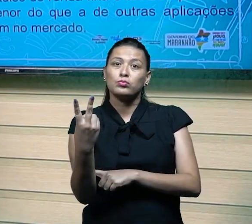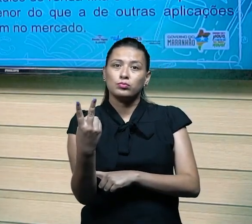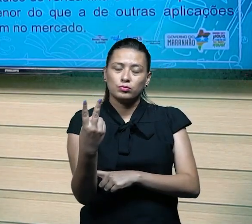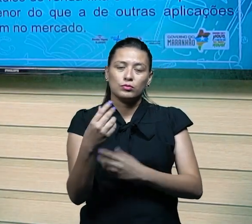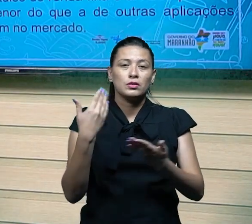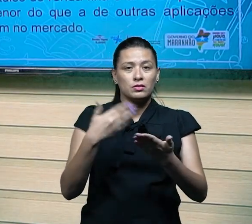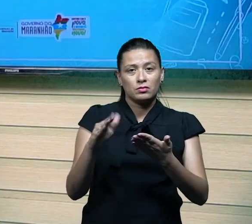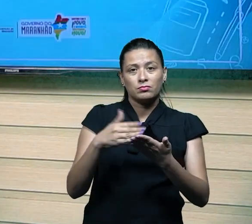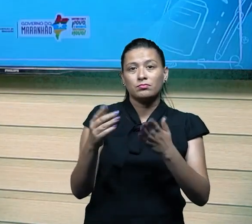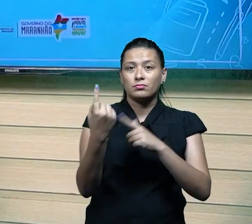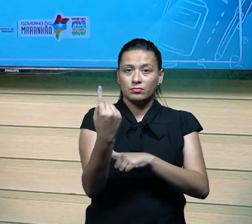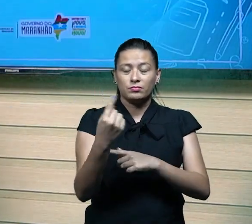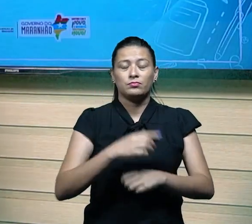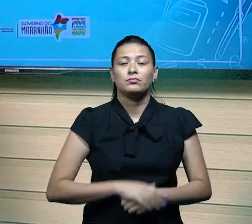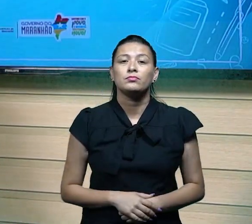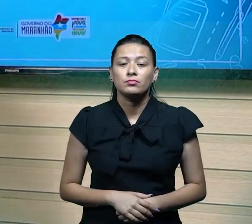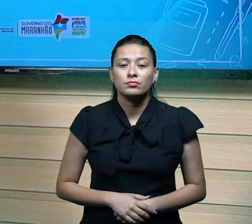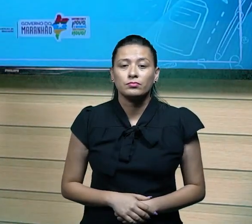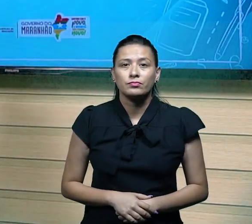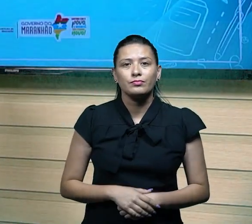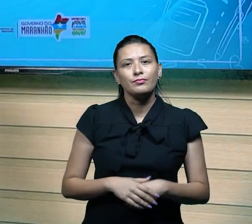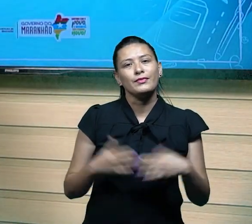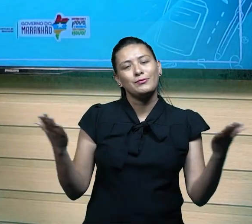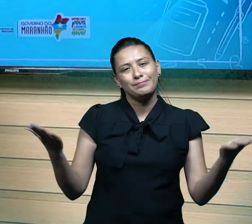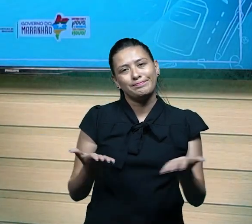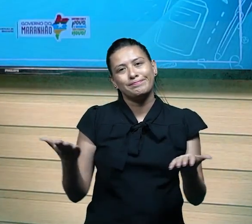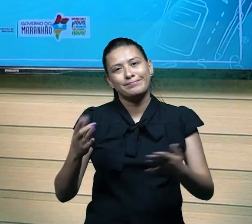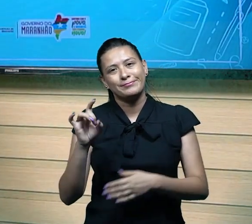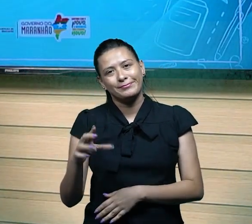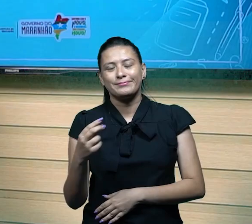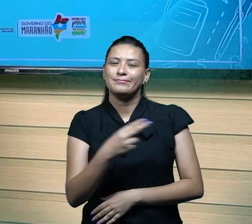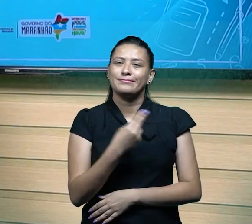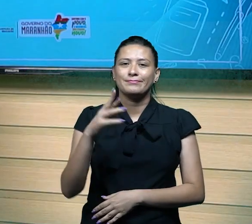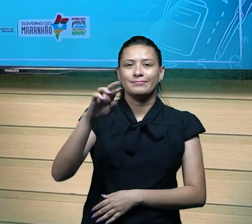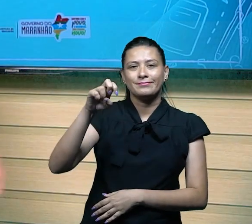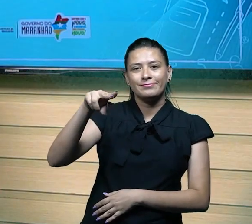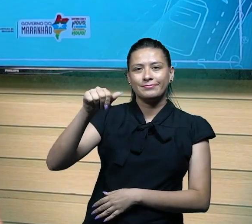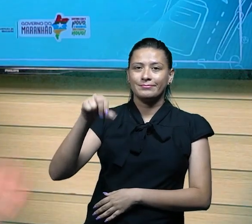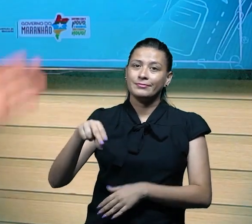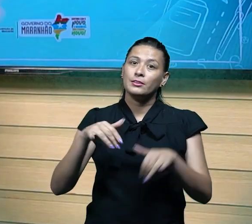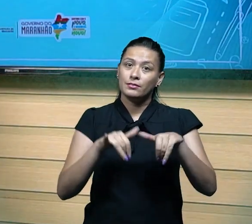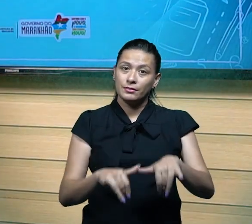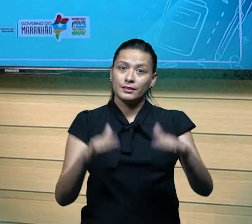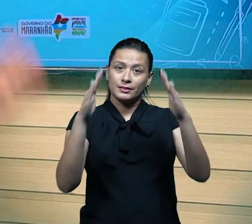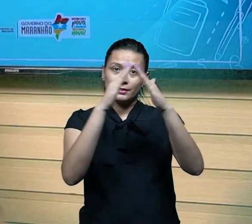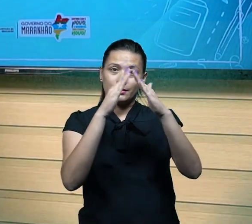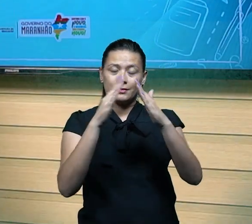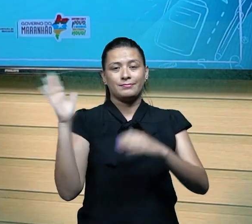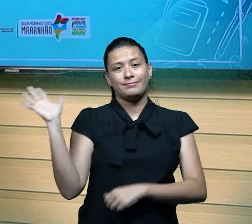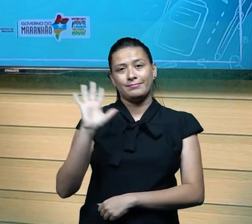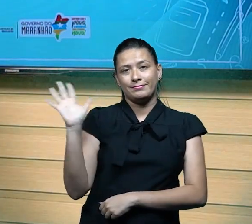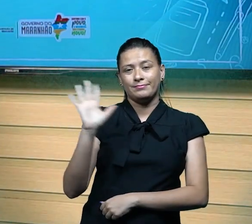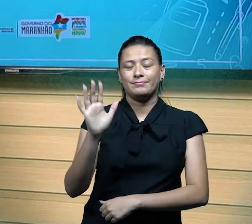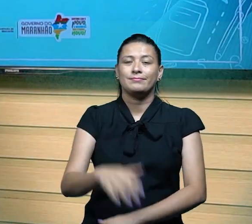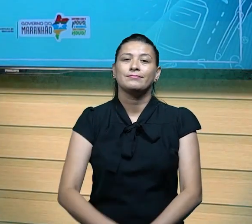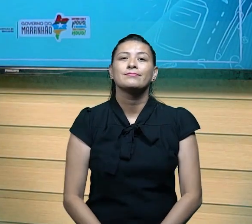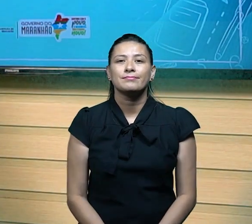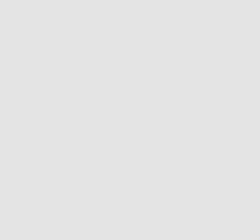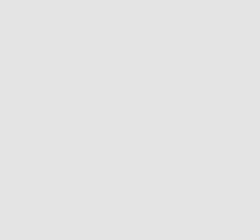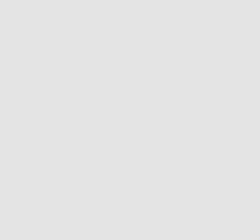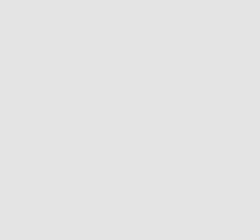da liquidez. Pessoal, por hoje é só, sou o professor Renan Robson, fiquem em casa e até mais.